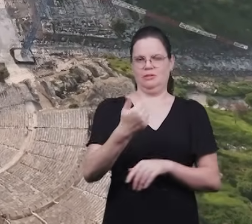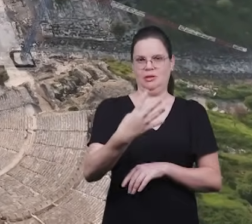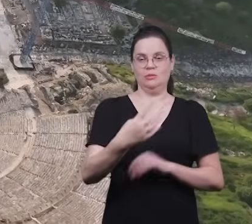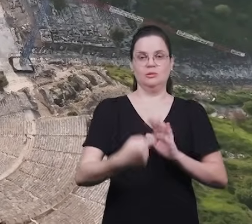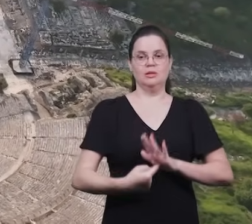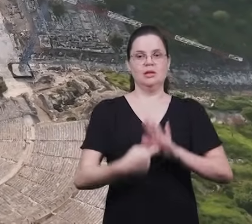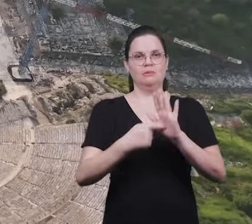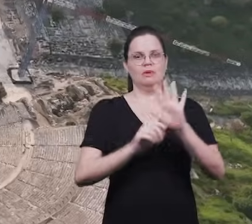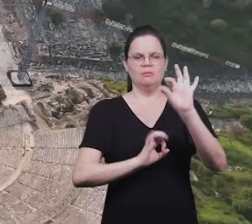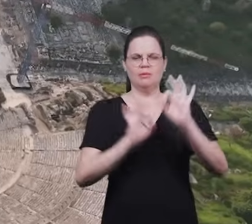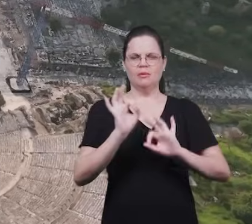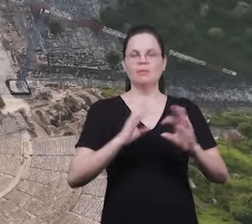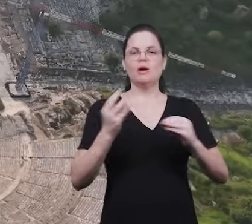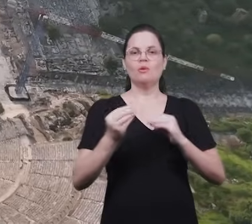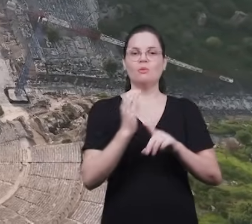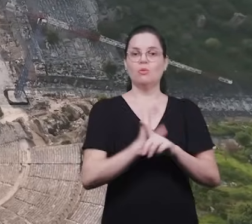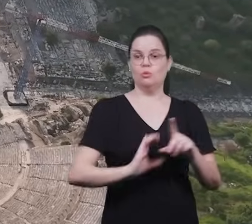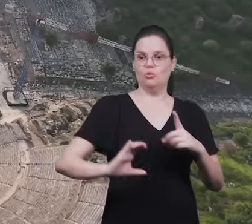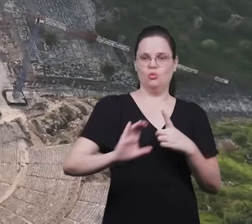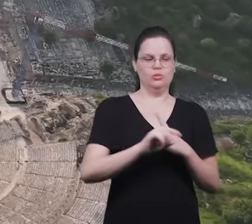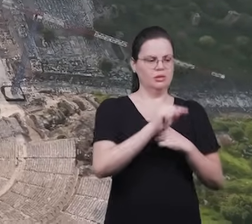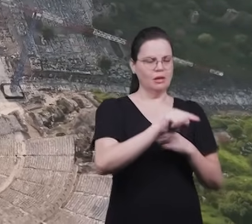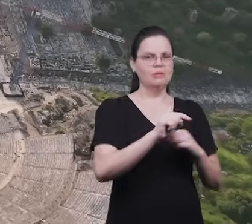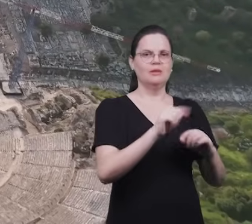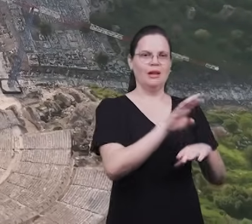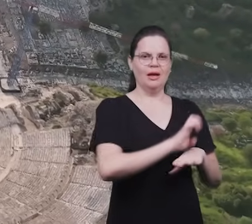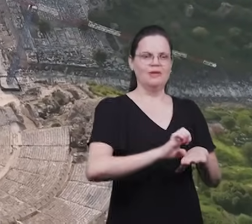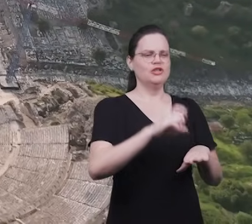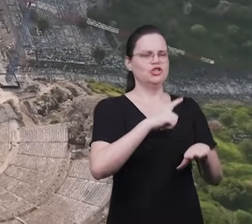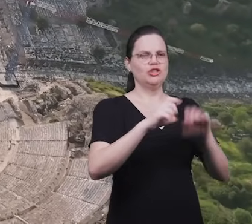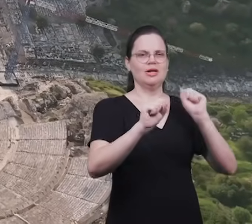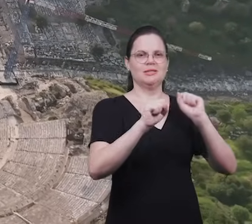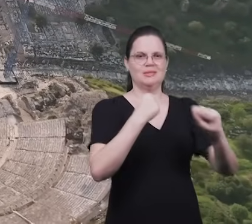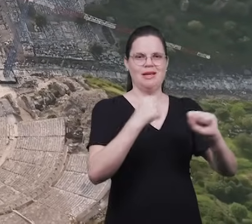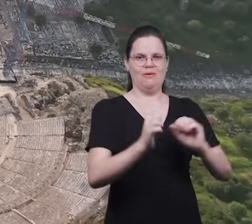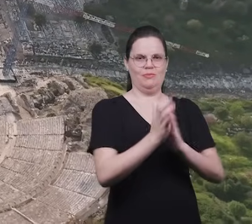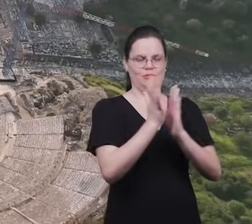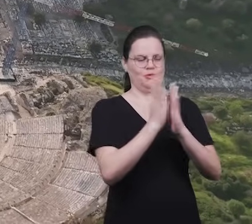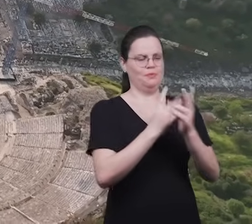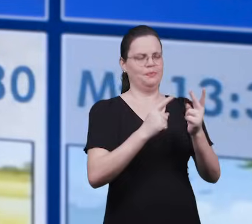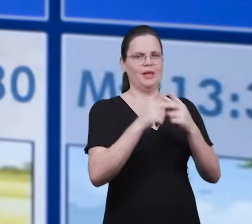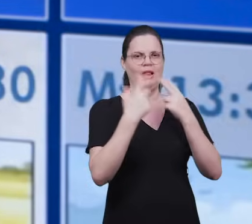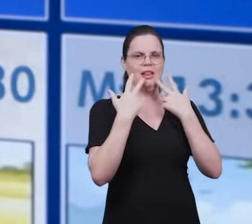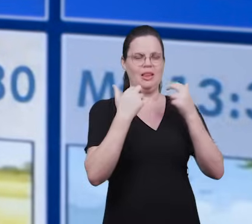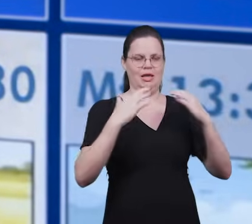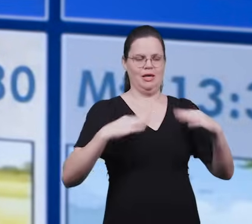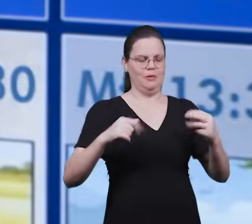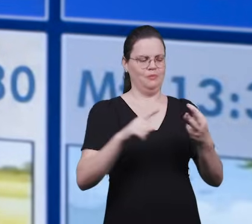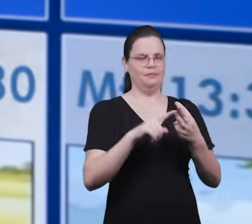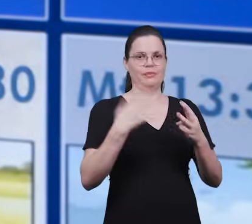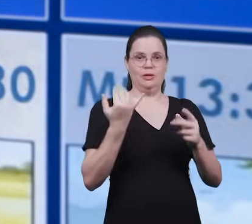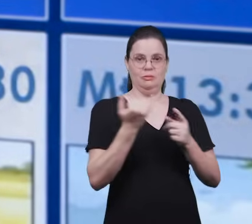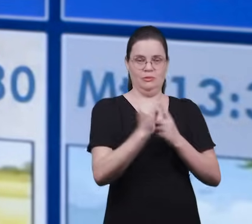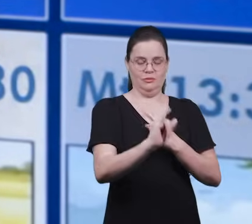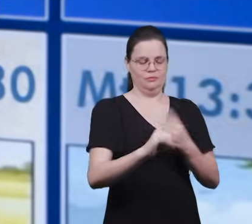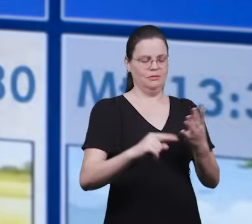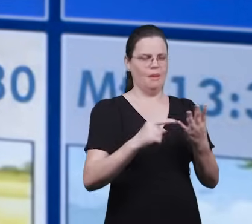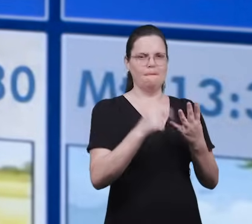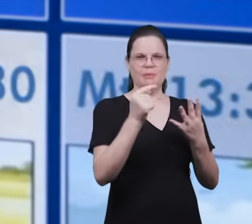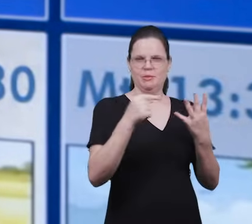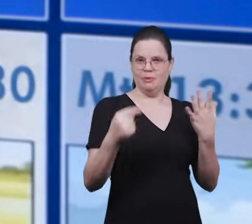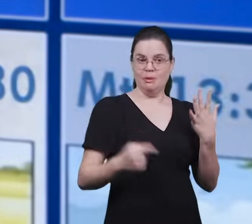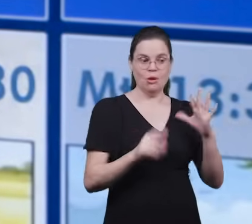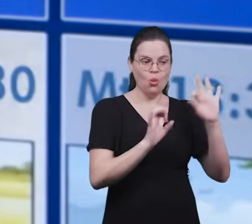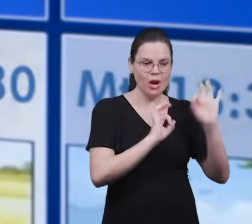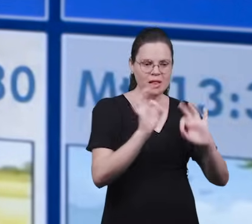ali a ordem de culto. Então a gente vê que nos cultos haviam salmos, haviam línguas, havia interpretação, e de uma